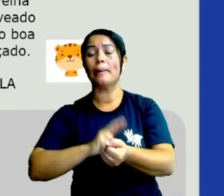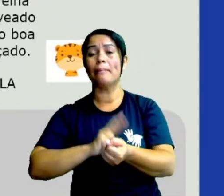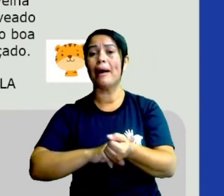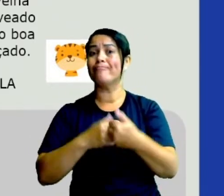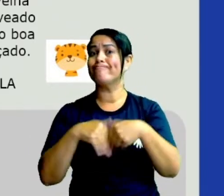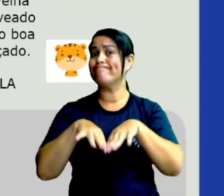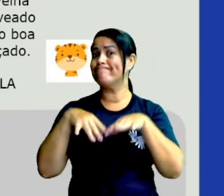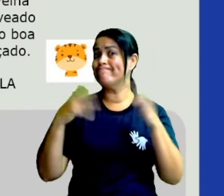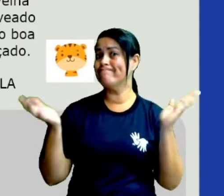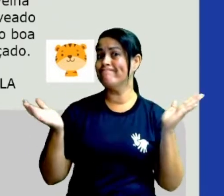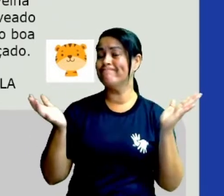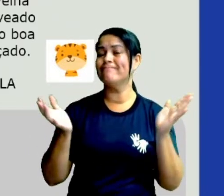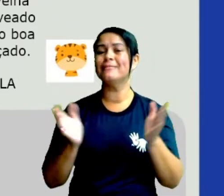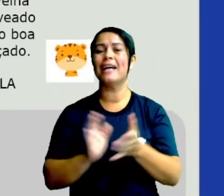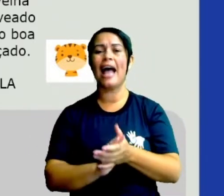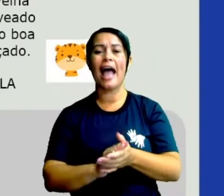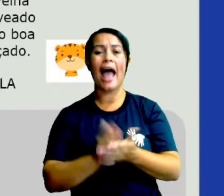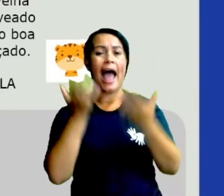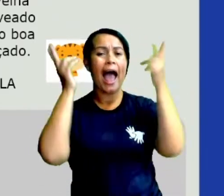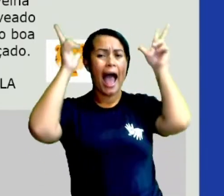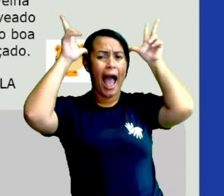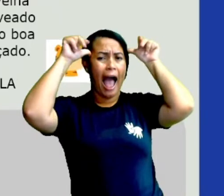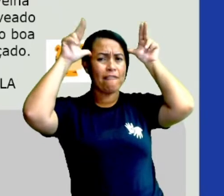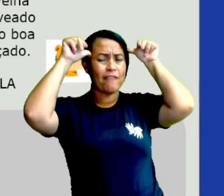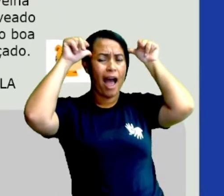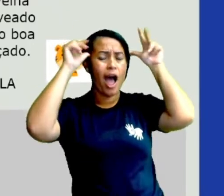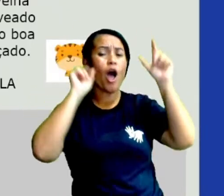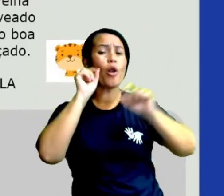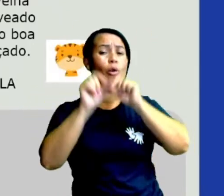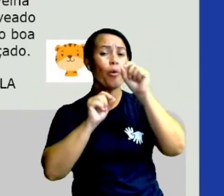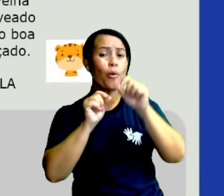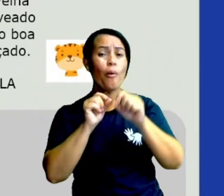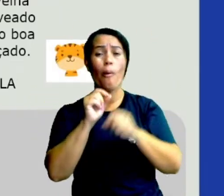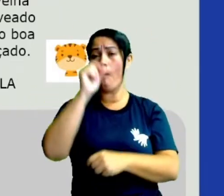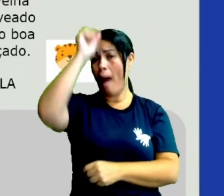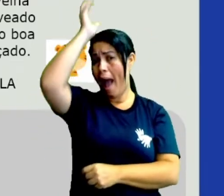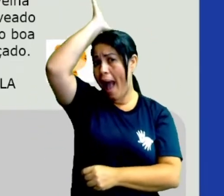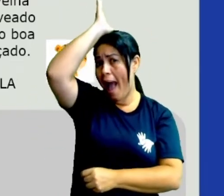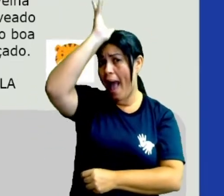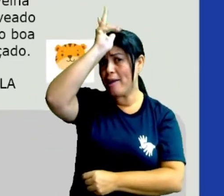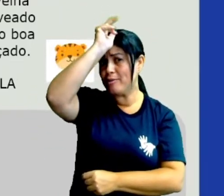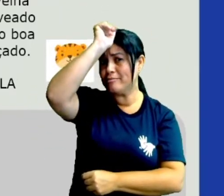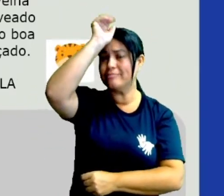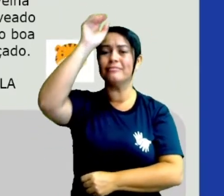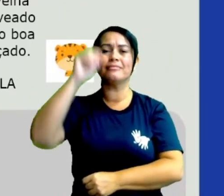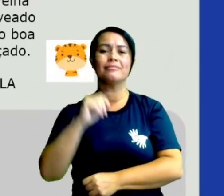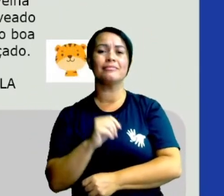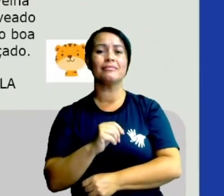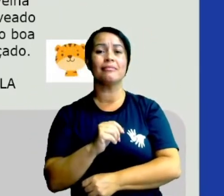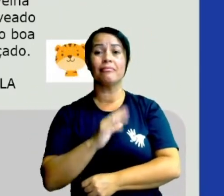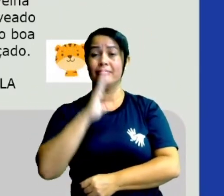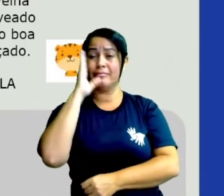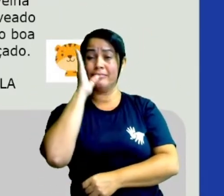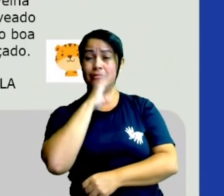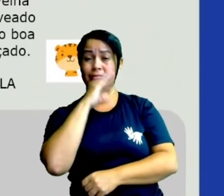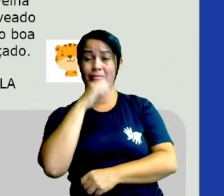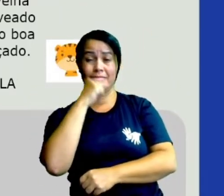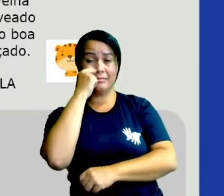sacola cavalo rima com galo gambá